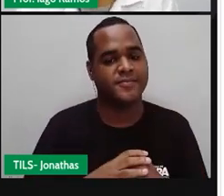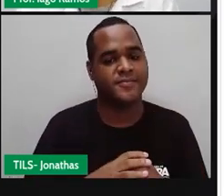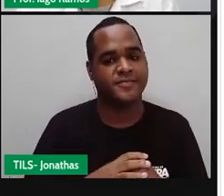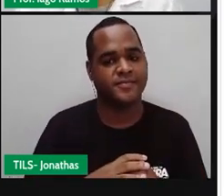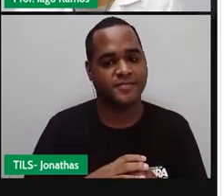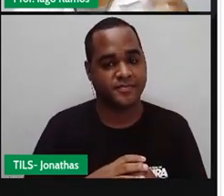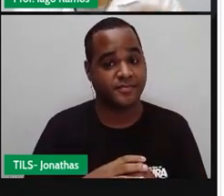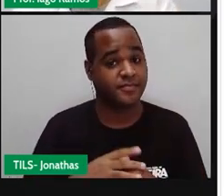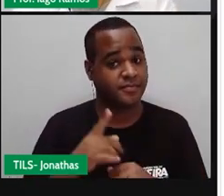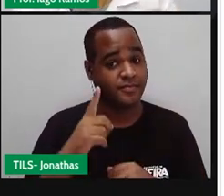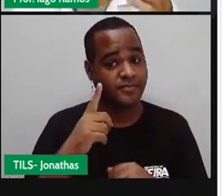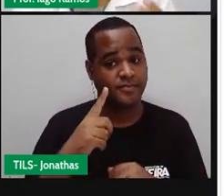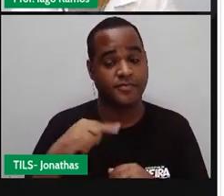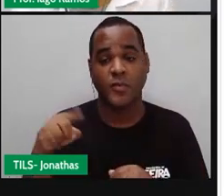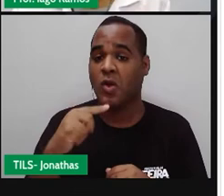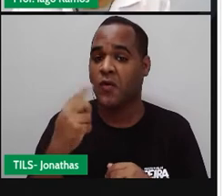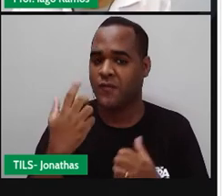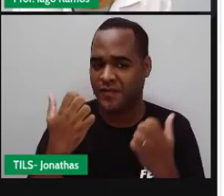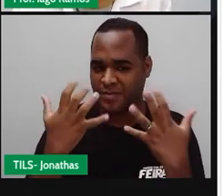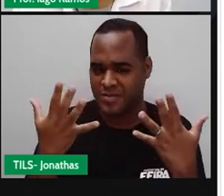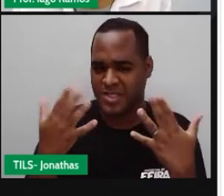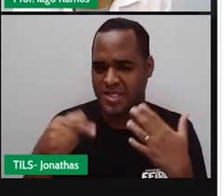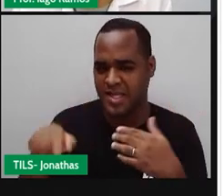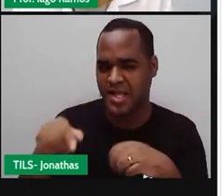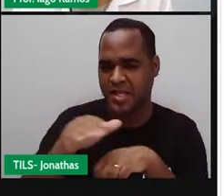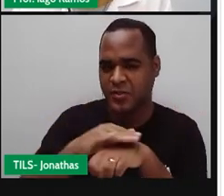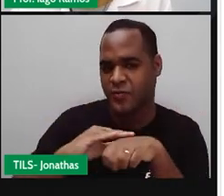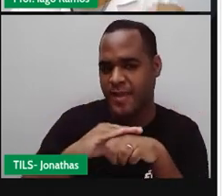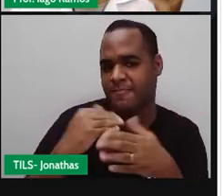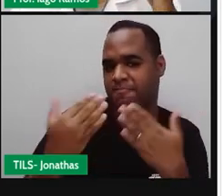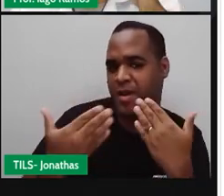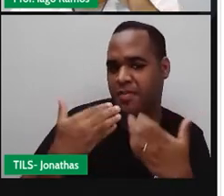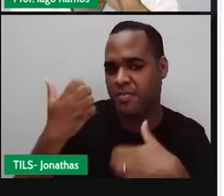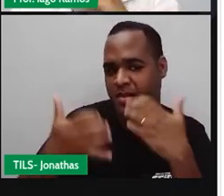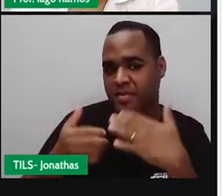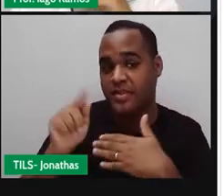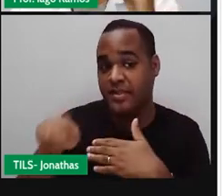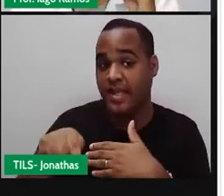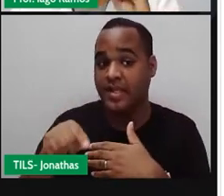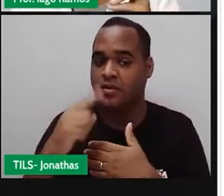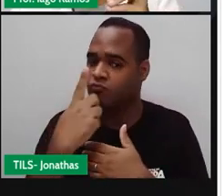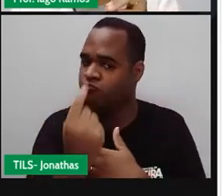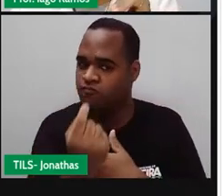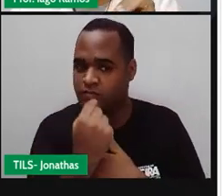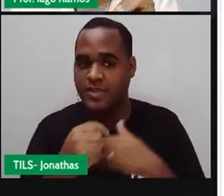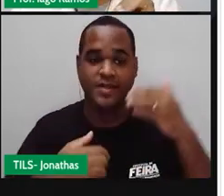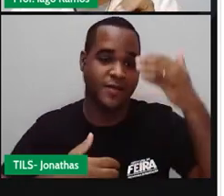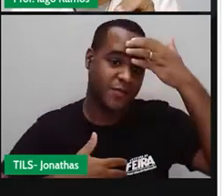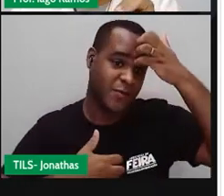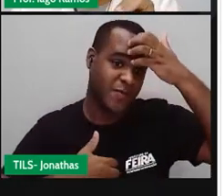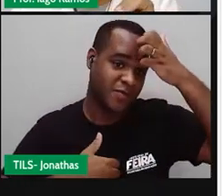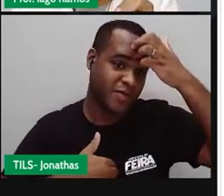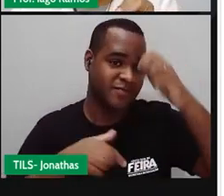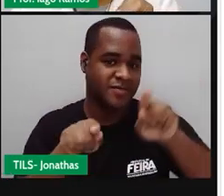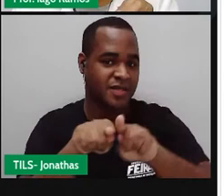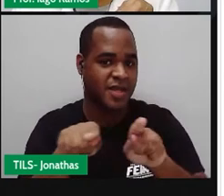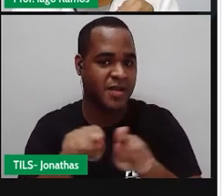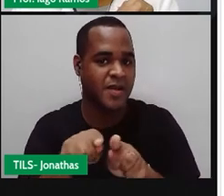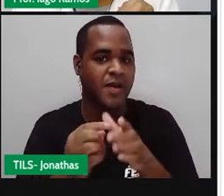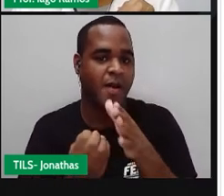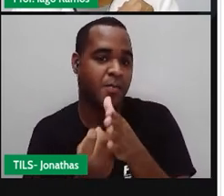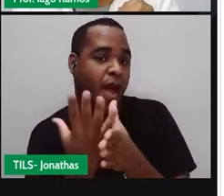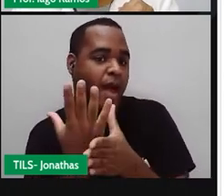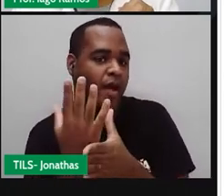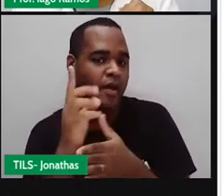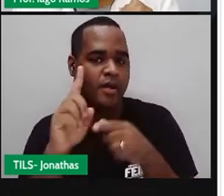então a gente vê que nessa conversa entre o tucano e o macaquinho aparecem